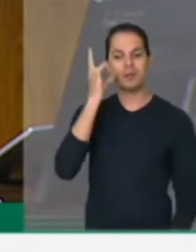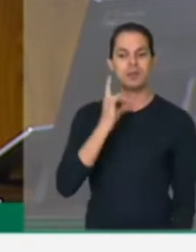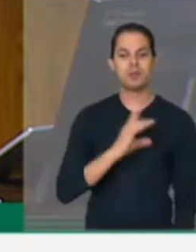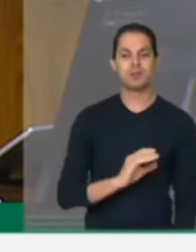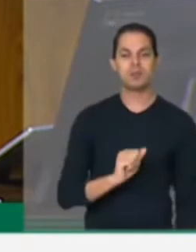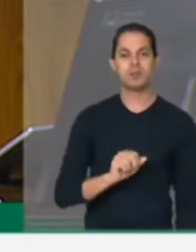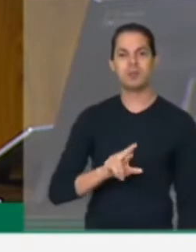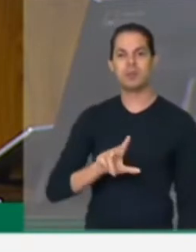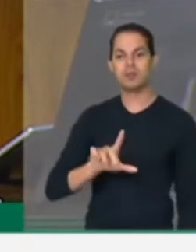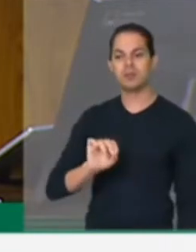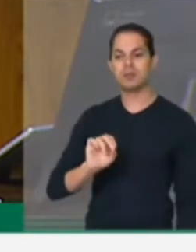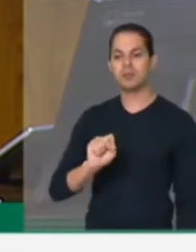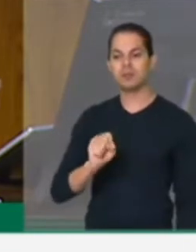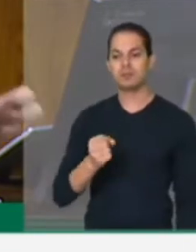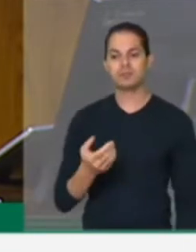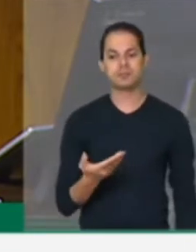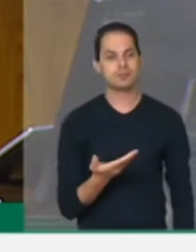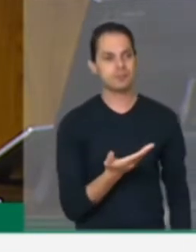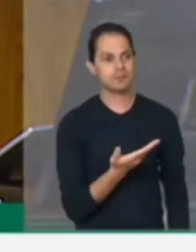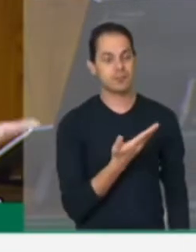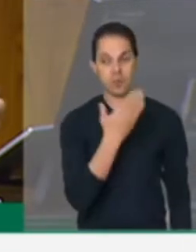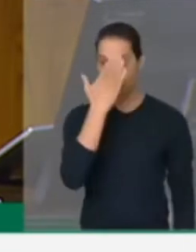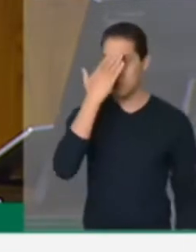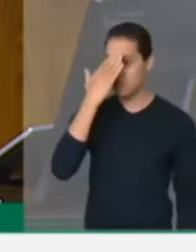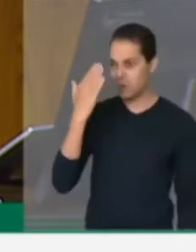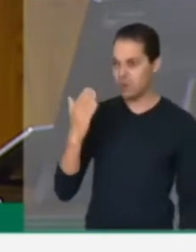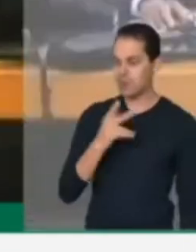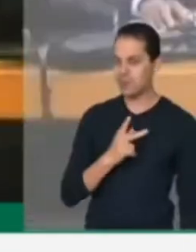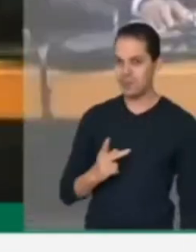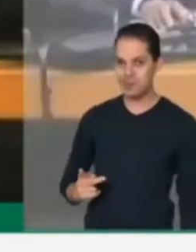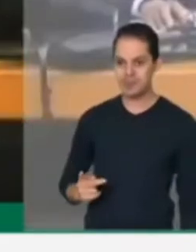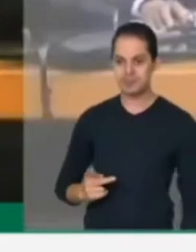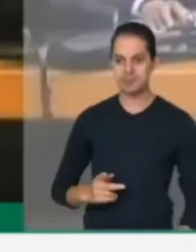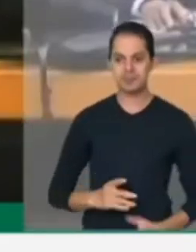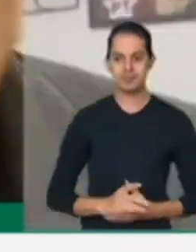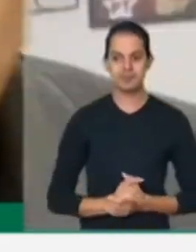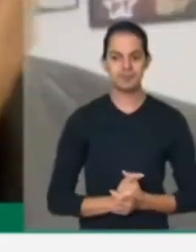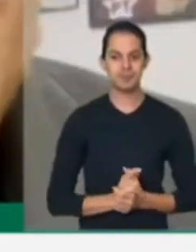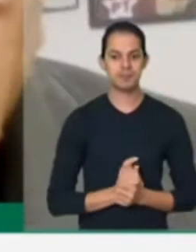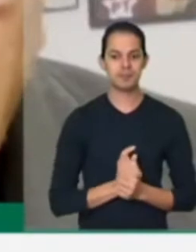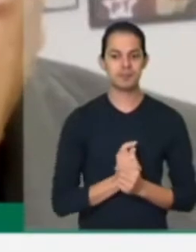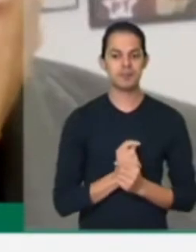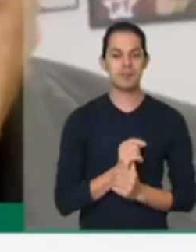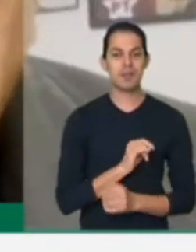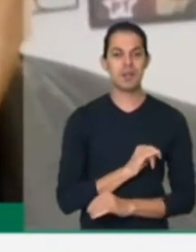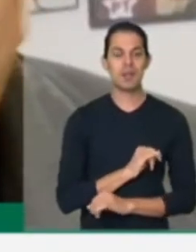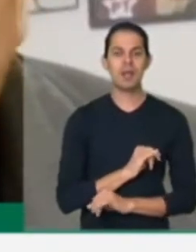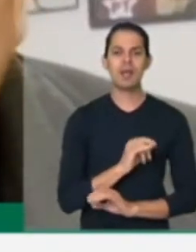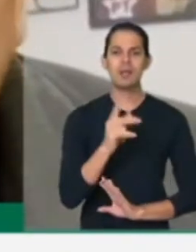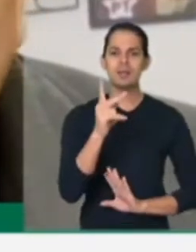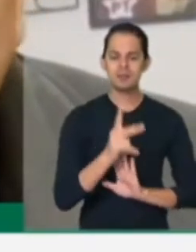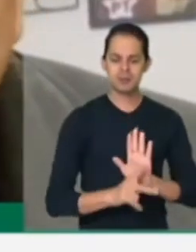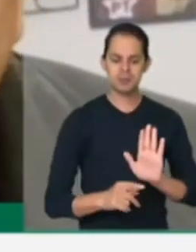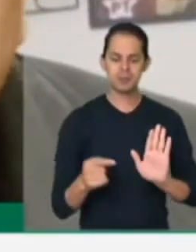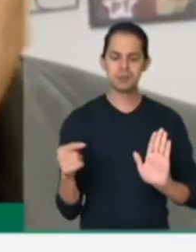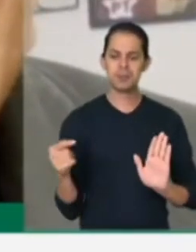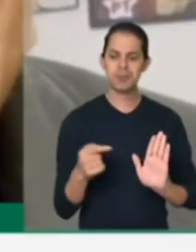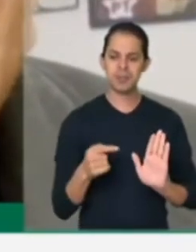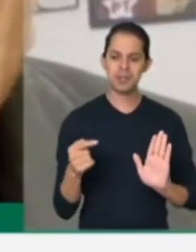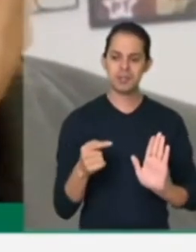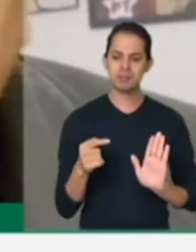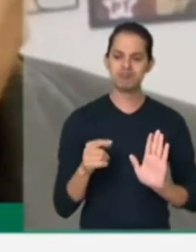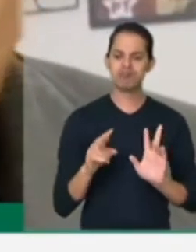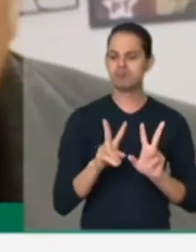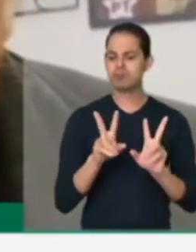Aratini. Obrigado, senhor presidente. Eu queria dizer que esse projeto, ele trata de